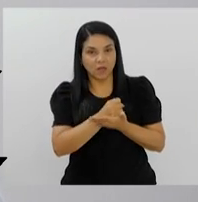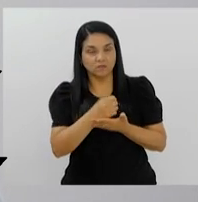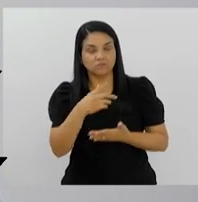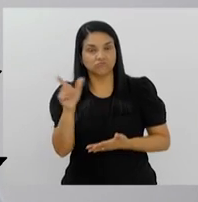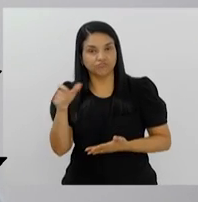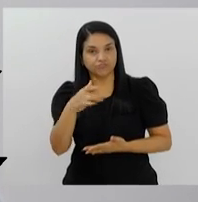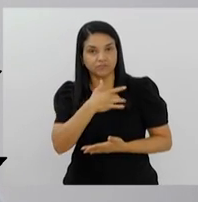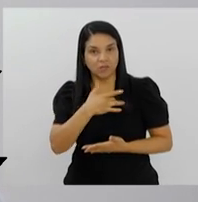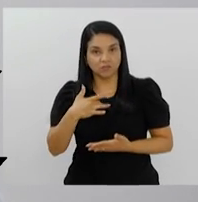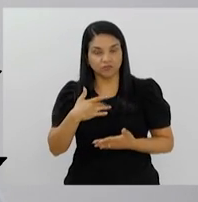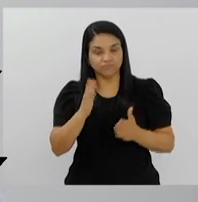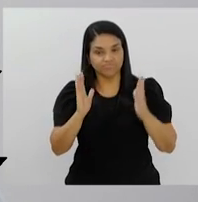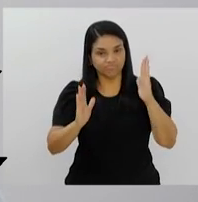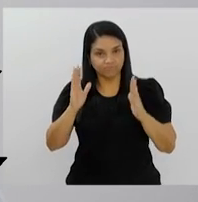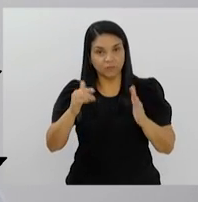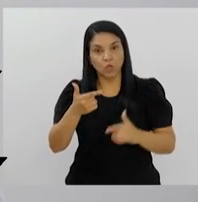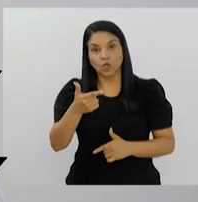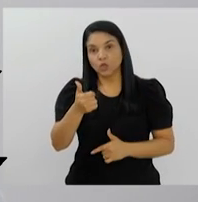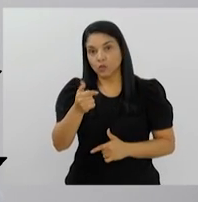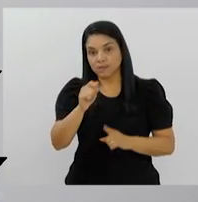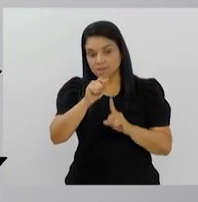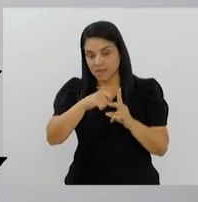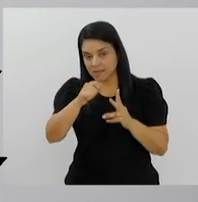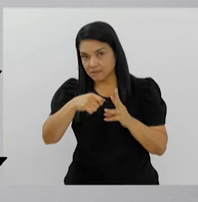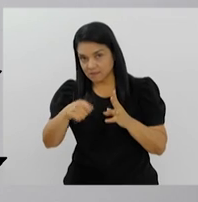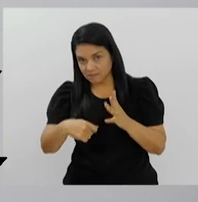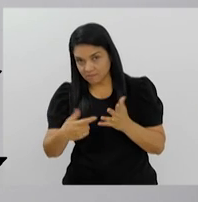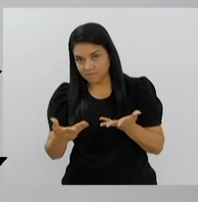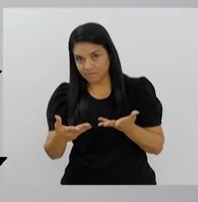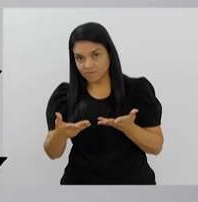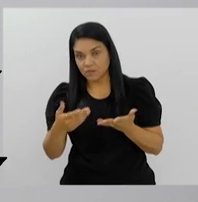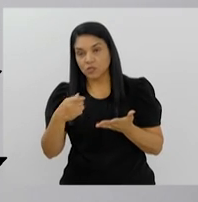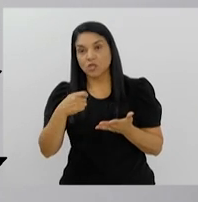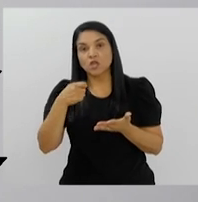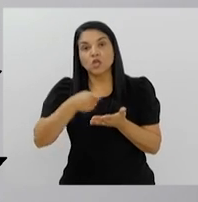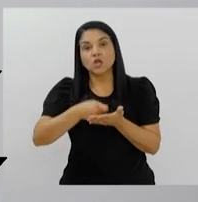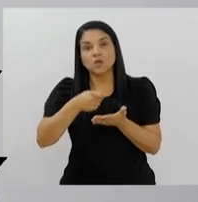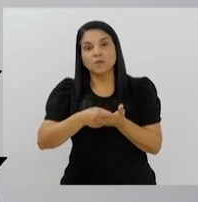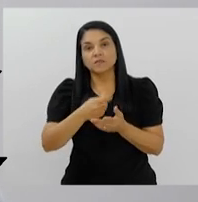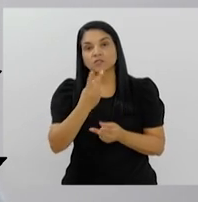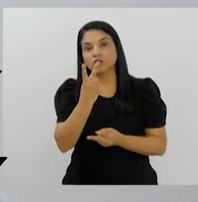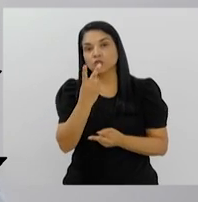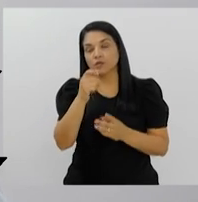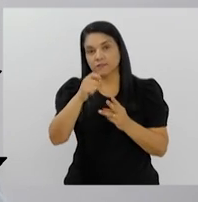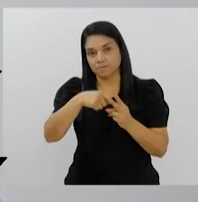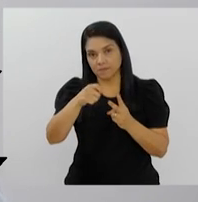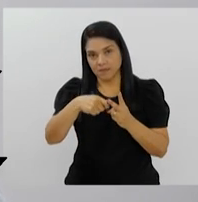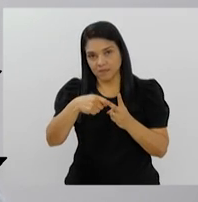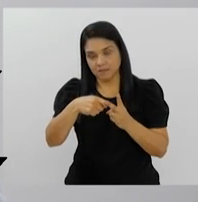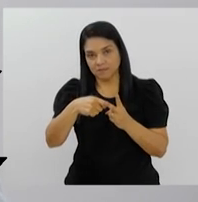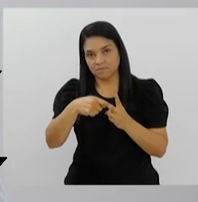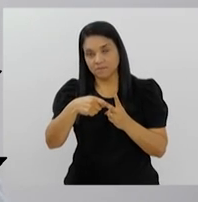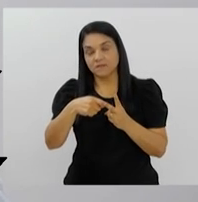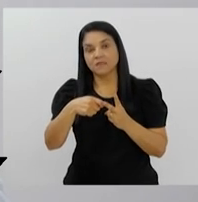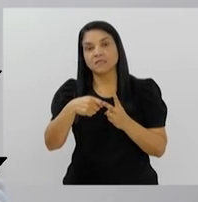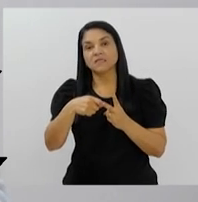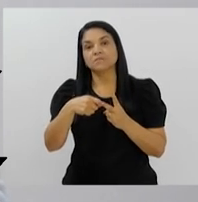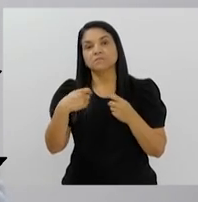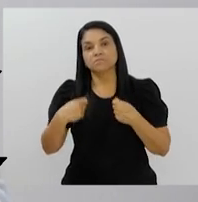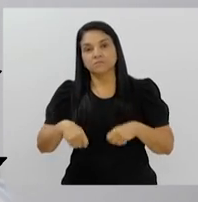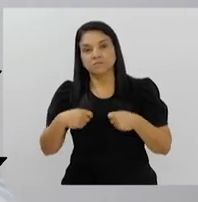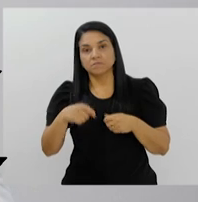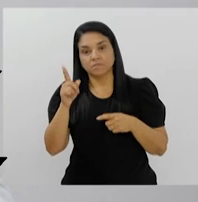de de 12 meses e a cobrança de mais 2 meses no caso da rescisão isso foi